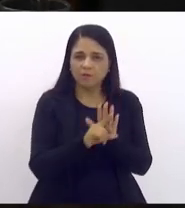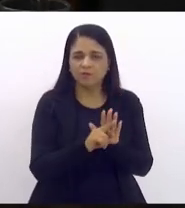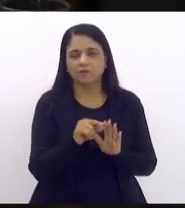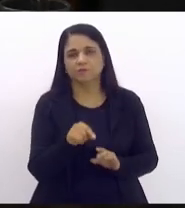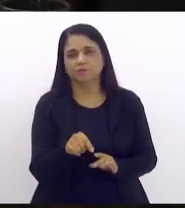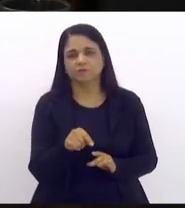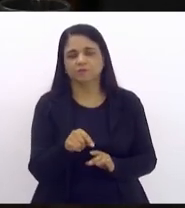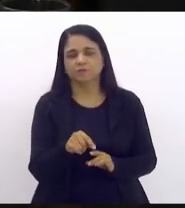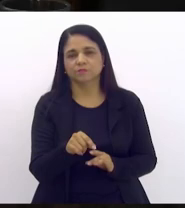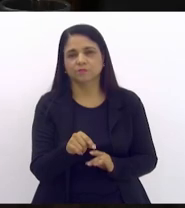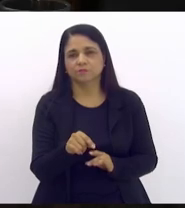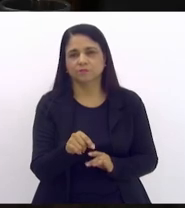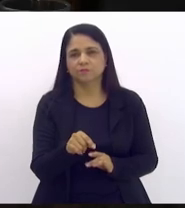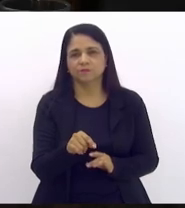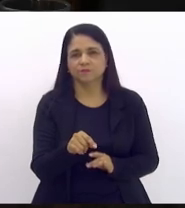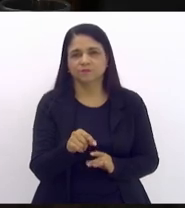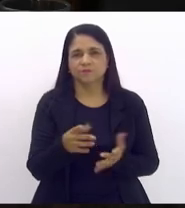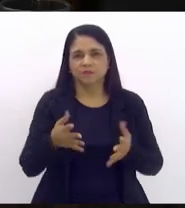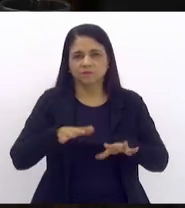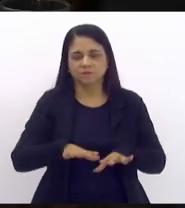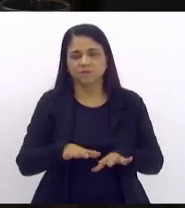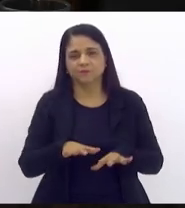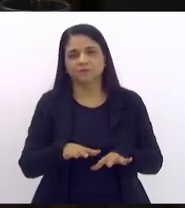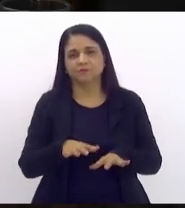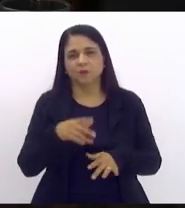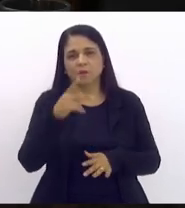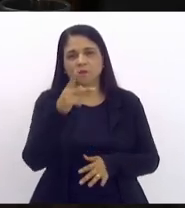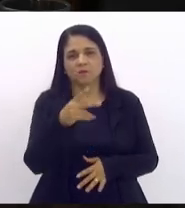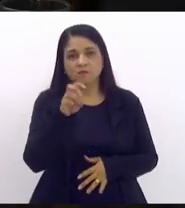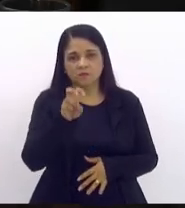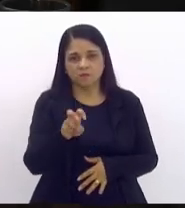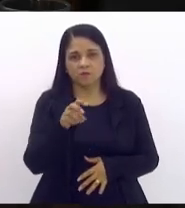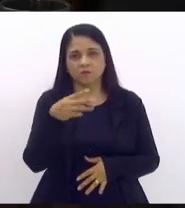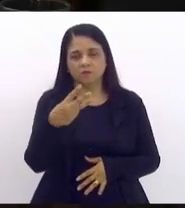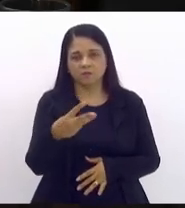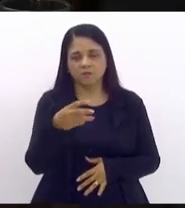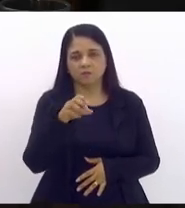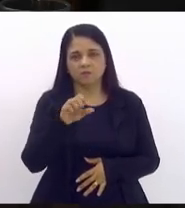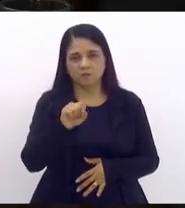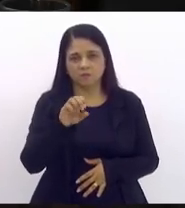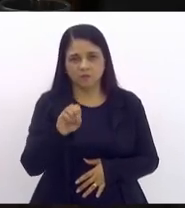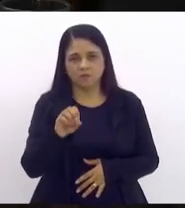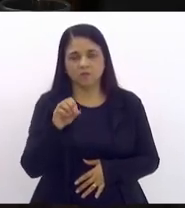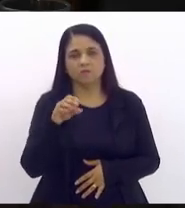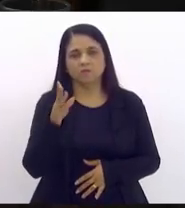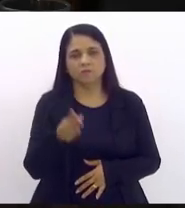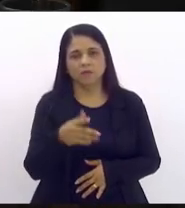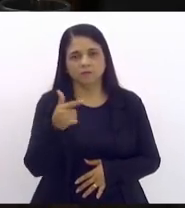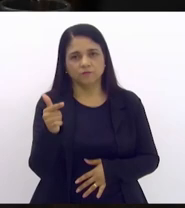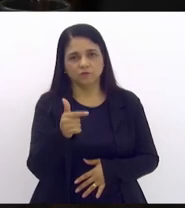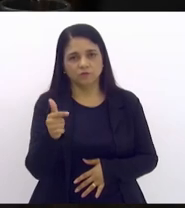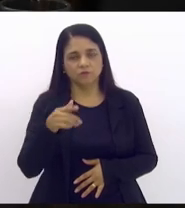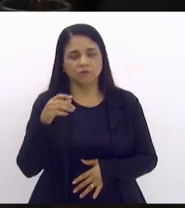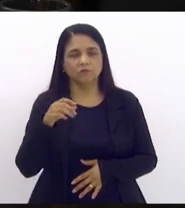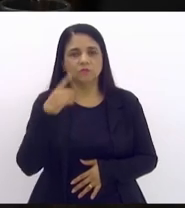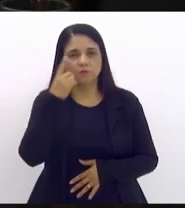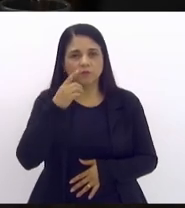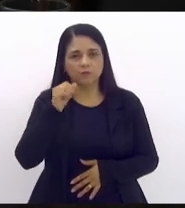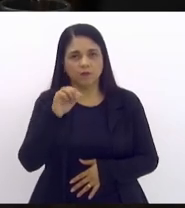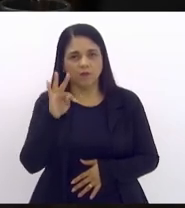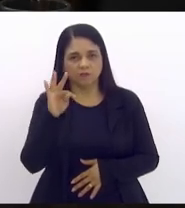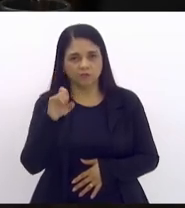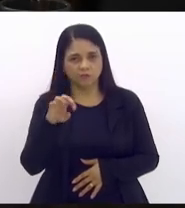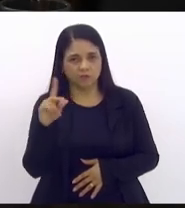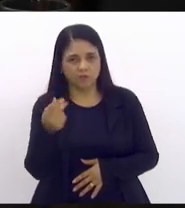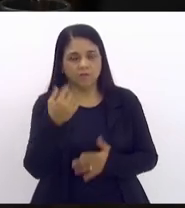requerimento de inclusão na ordem do dia do projeto 5.380, de 22, deputado Átila Nunes, senhores que aprovam,